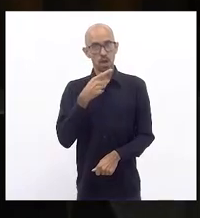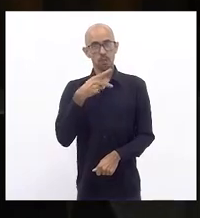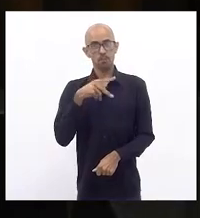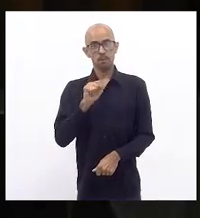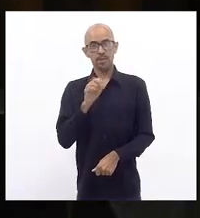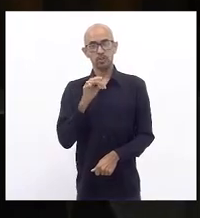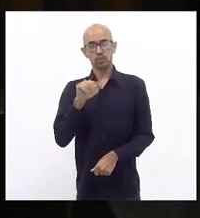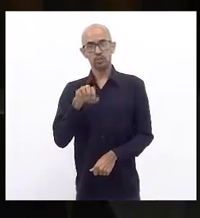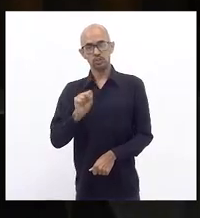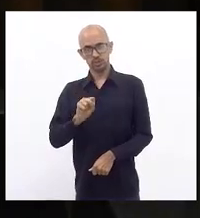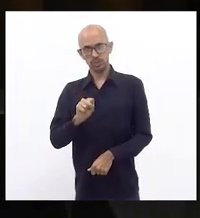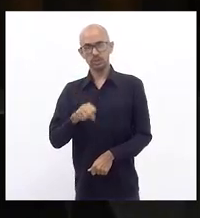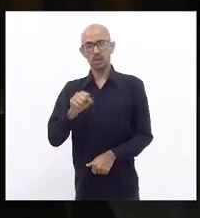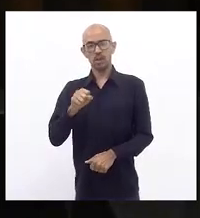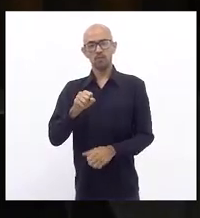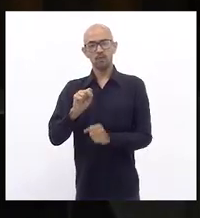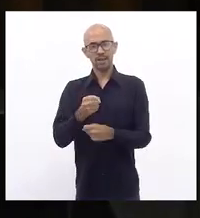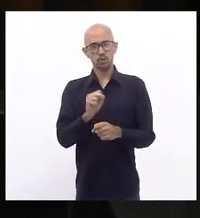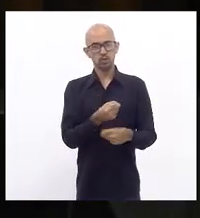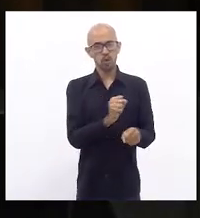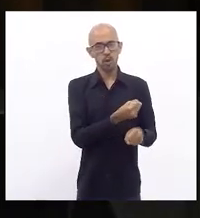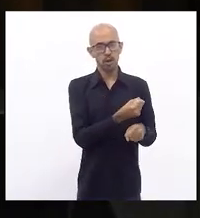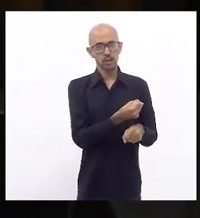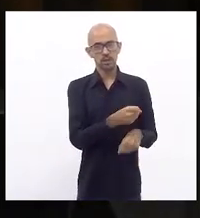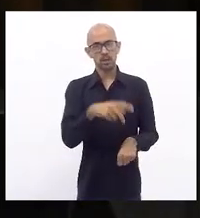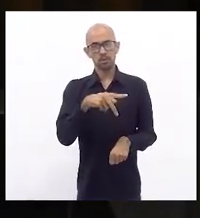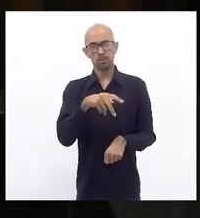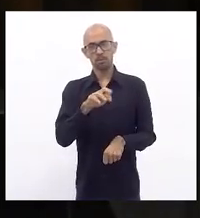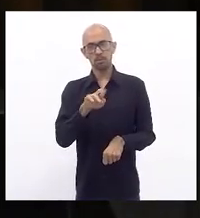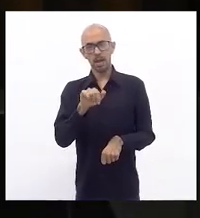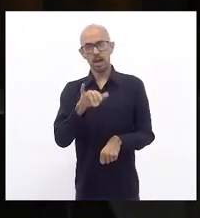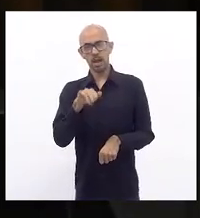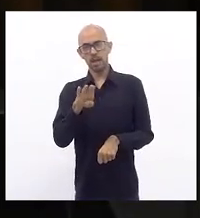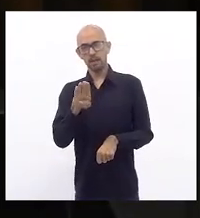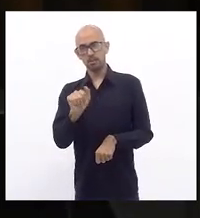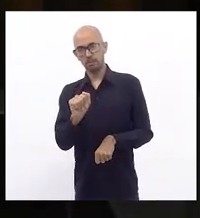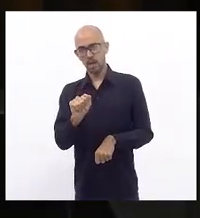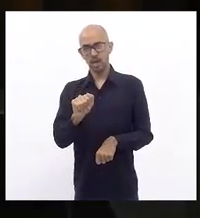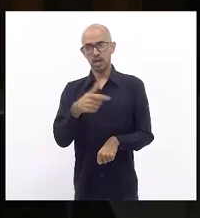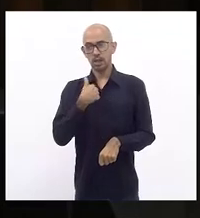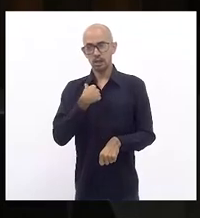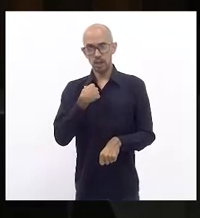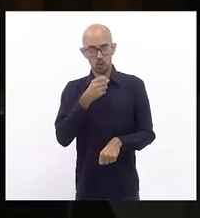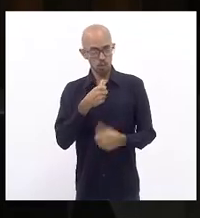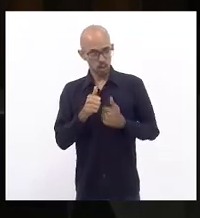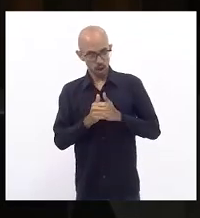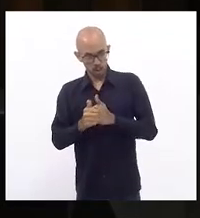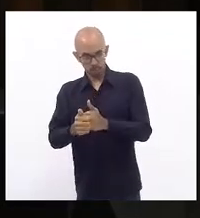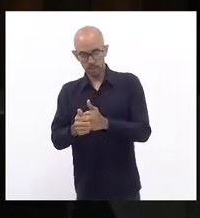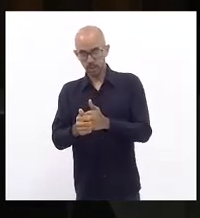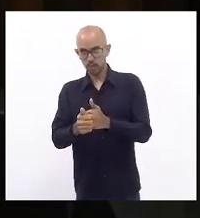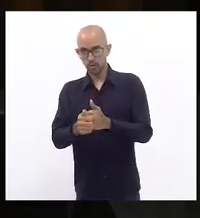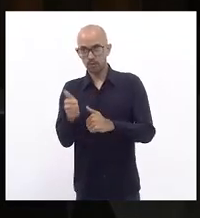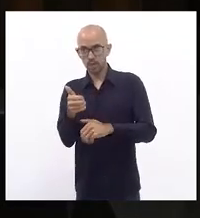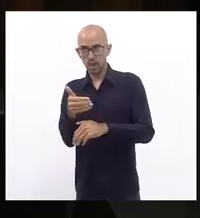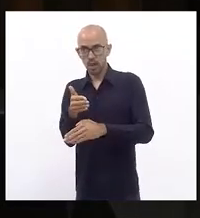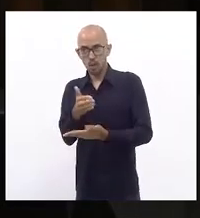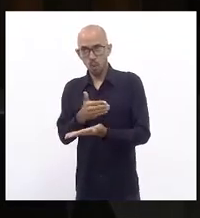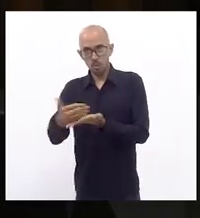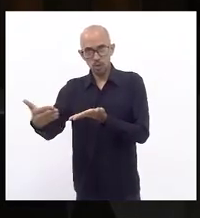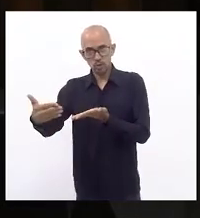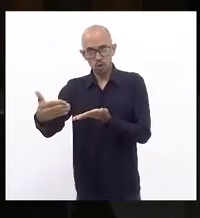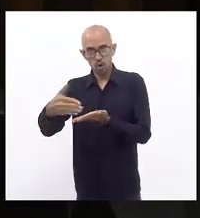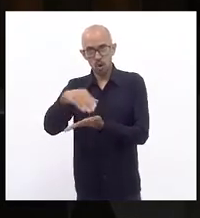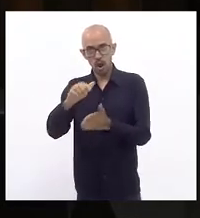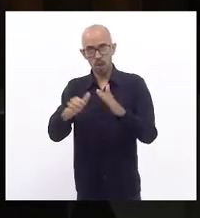Pereira, Vassoura, Paraíba, daquela nossa região, que eu tenha acompanhado a entrada dele na SEDAI e toda a